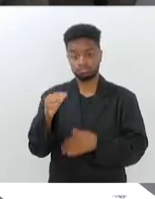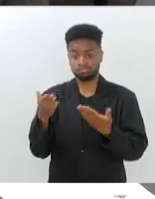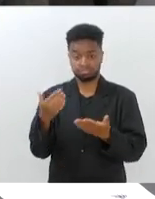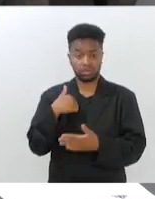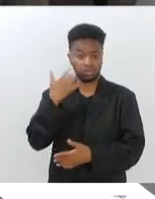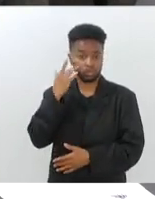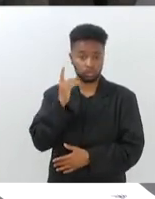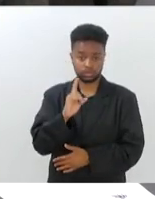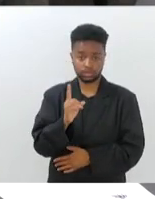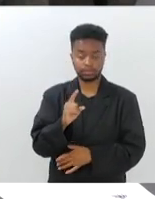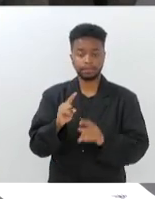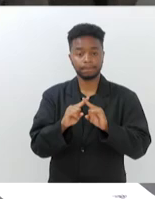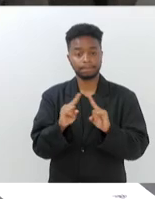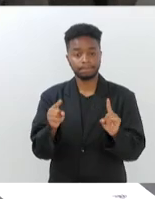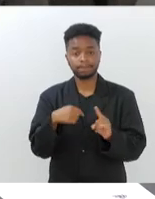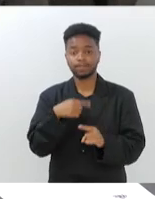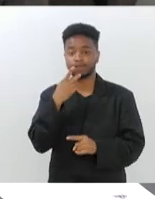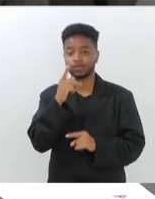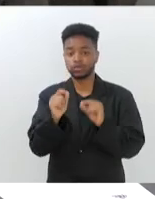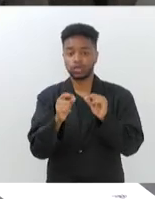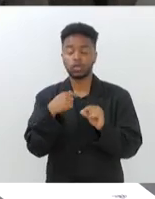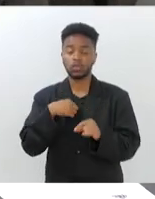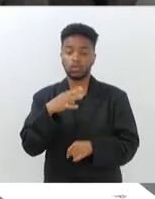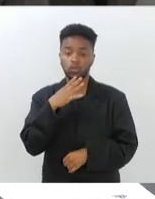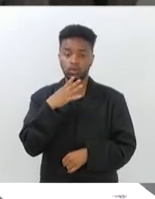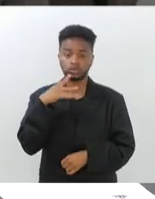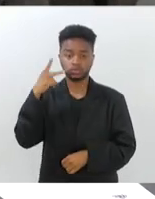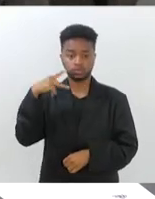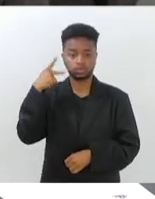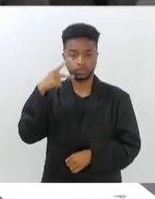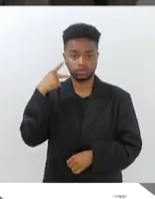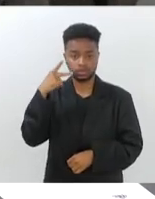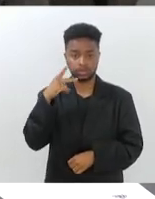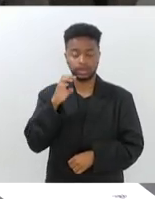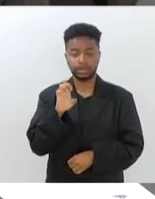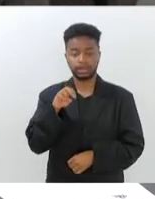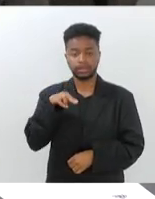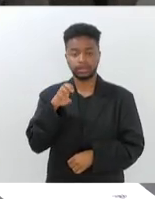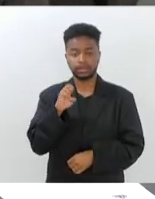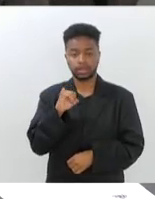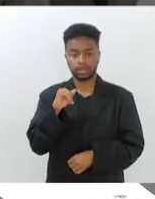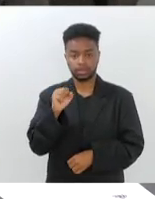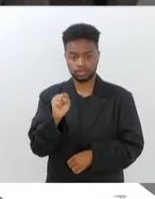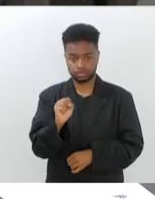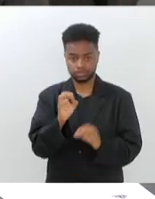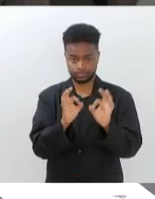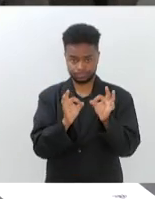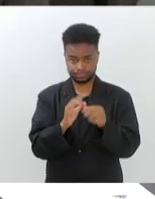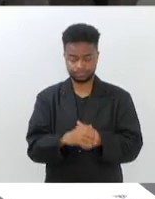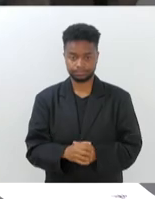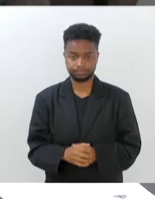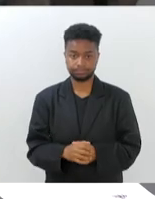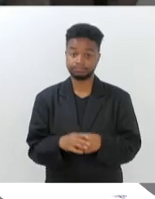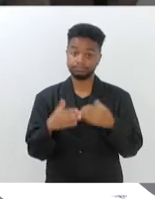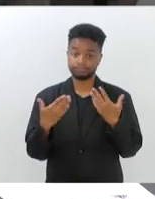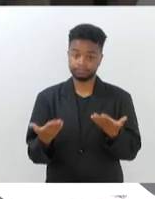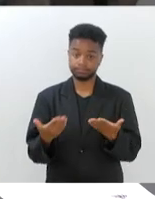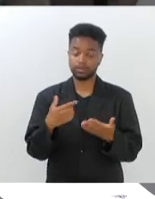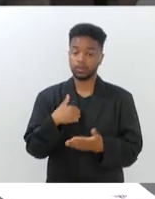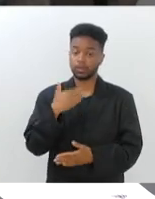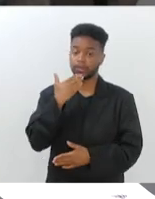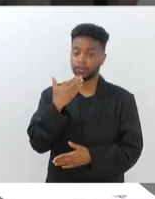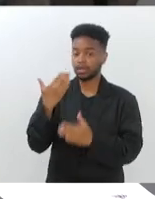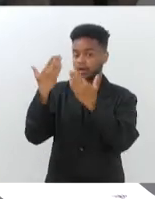falei aqui que pessoalmente eu conheci o político Dr Eneias né então isso eu pedid de